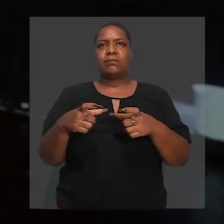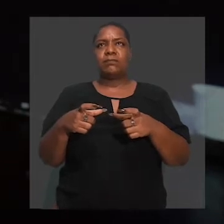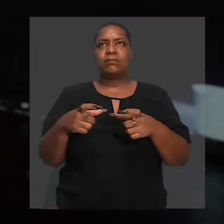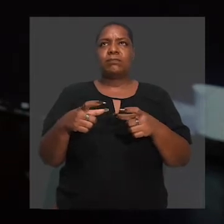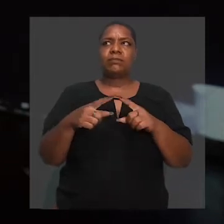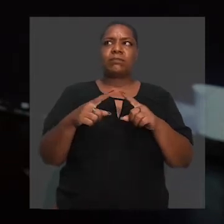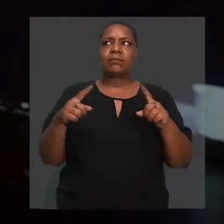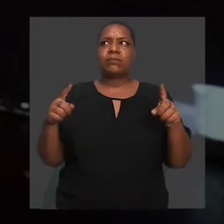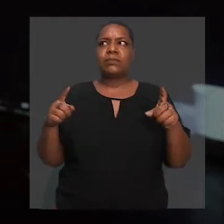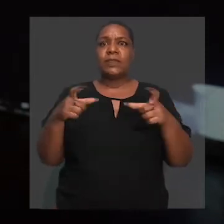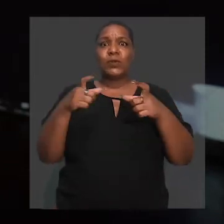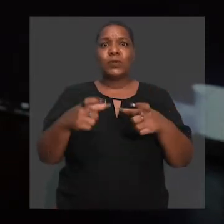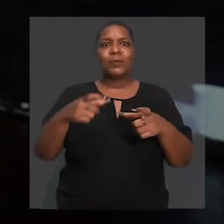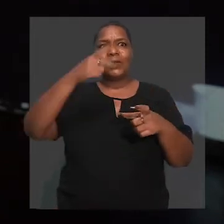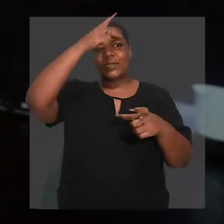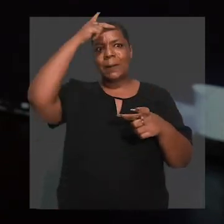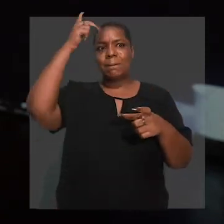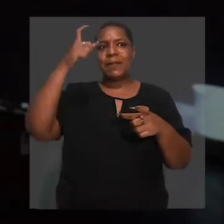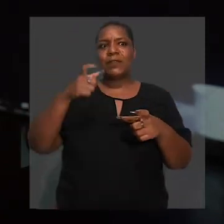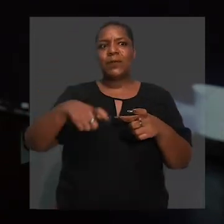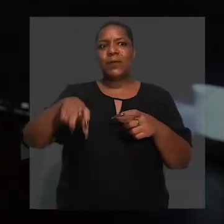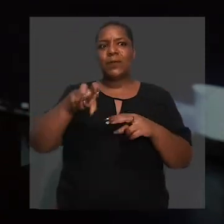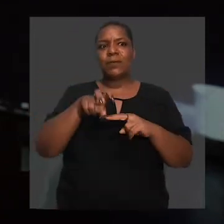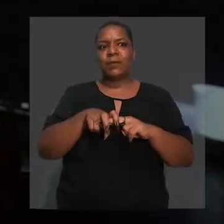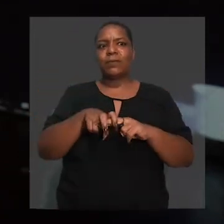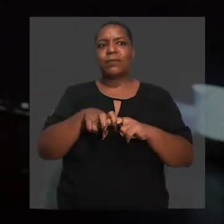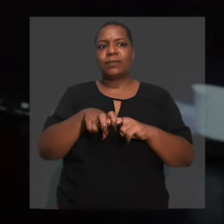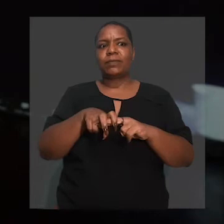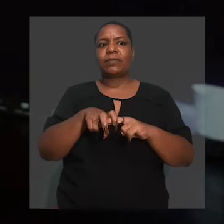mais o espaço da pessoa.